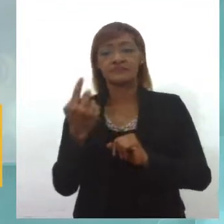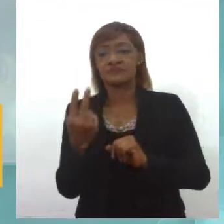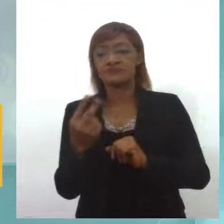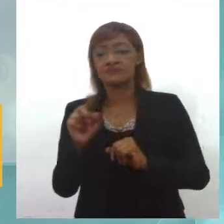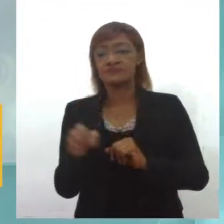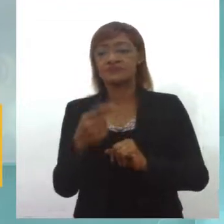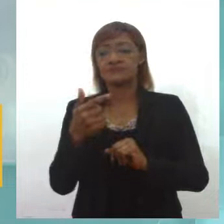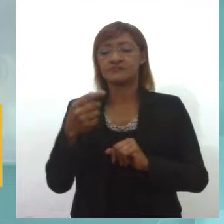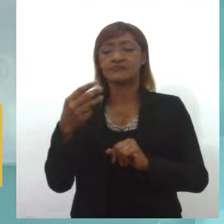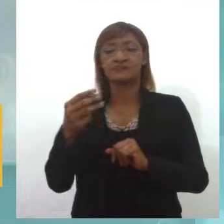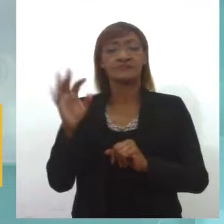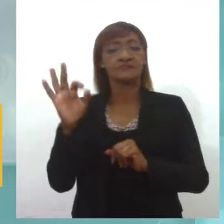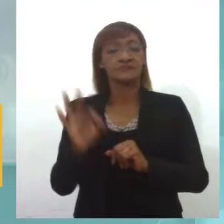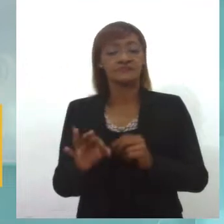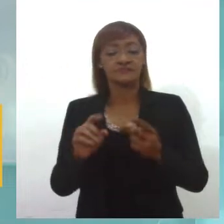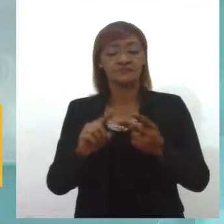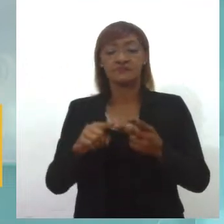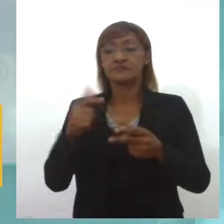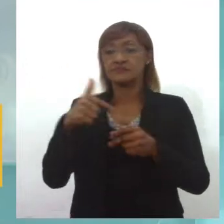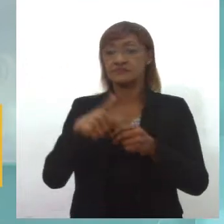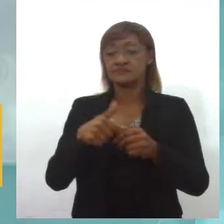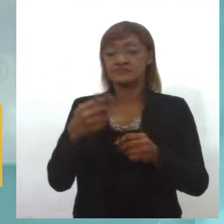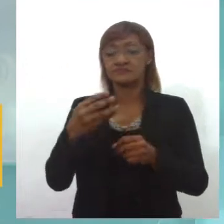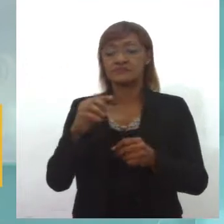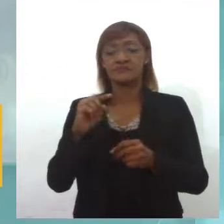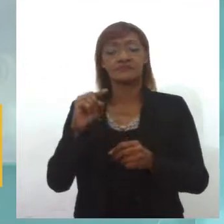62,23%, a gasolina